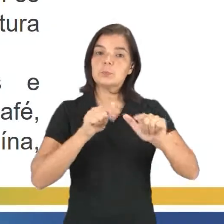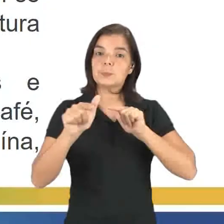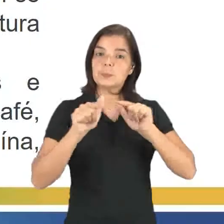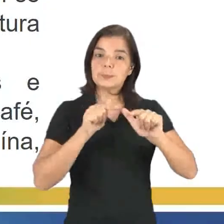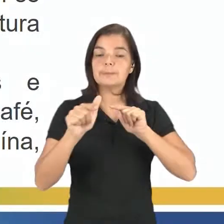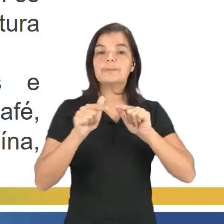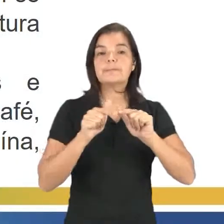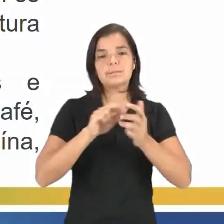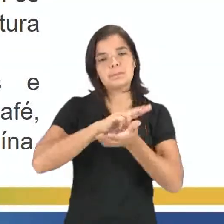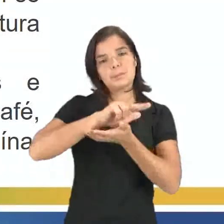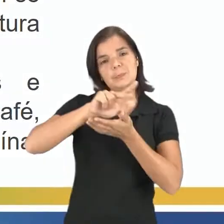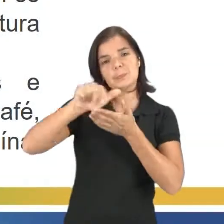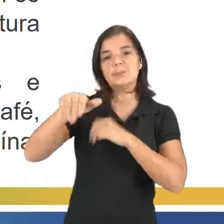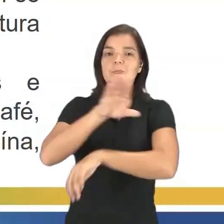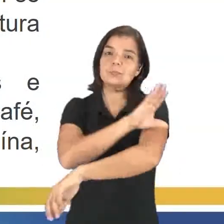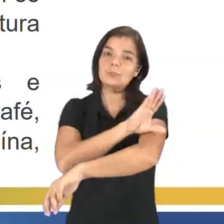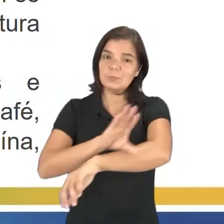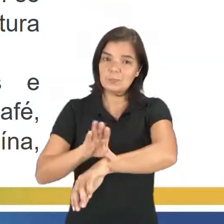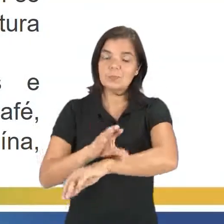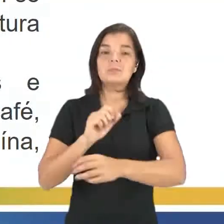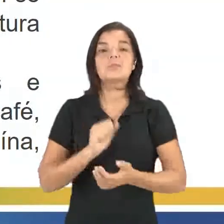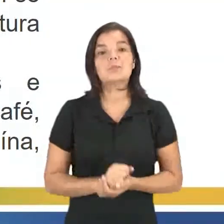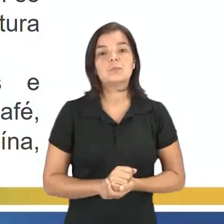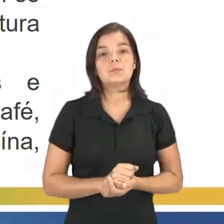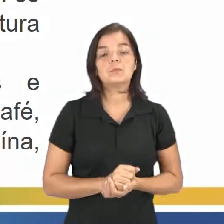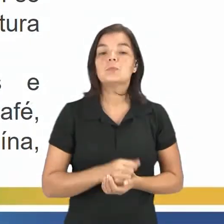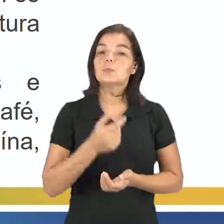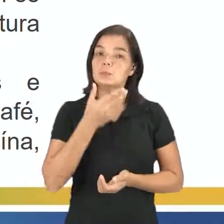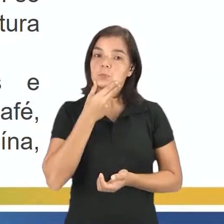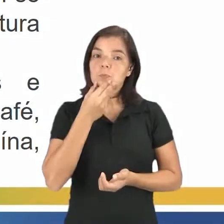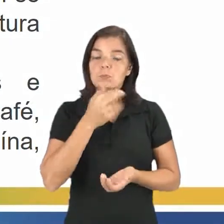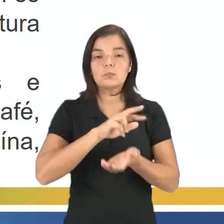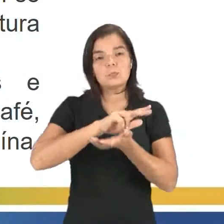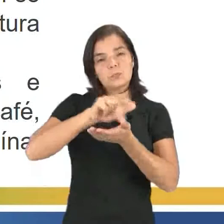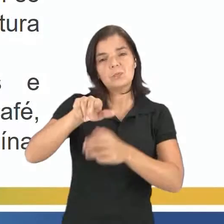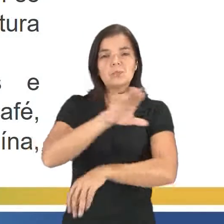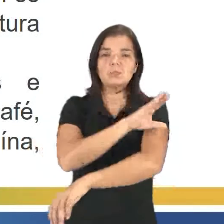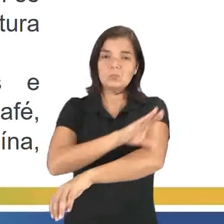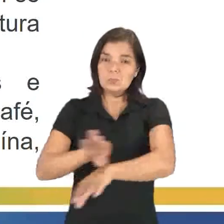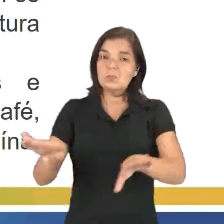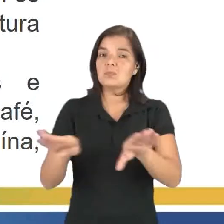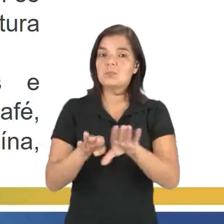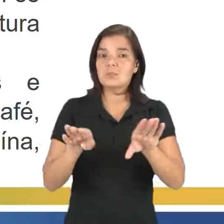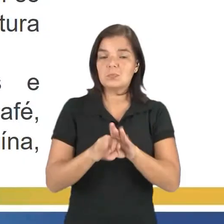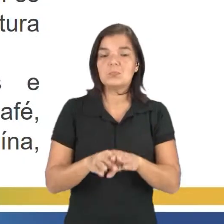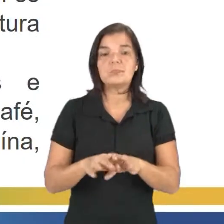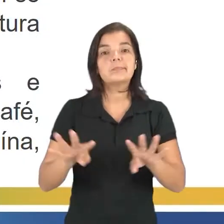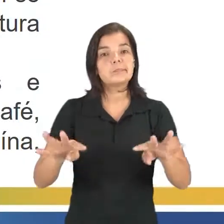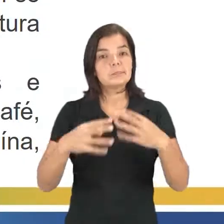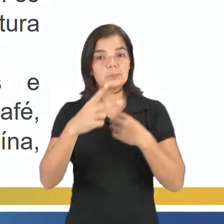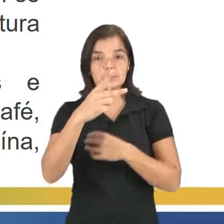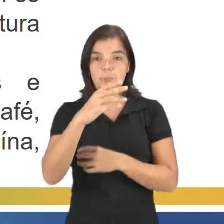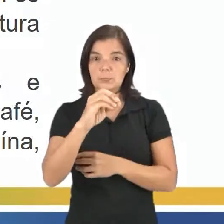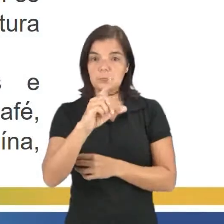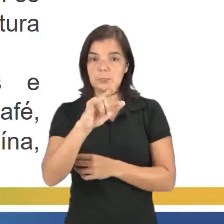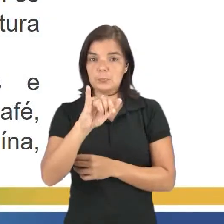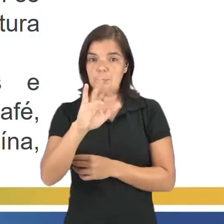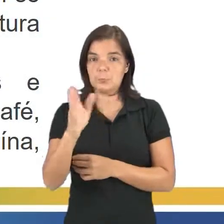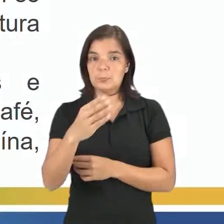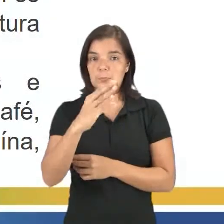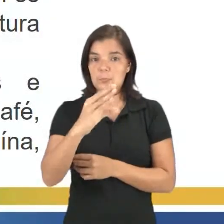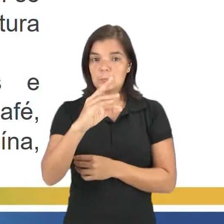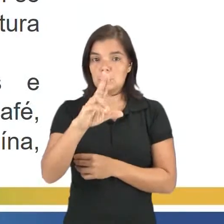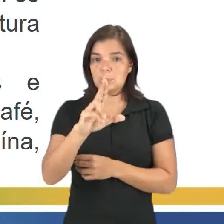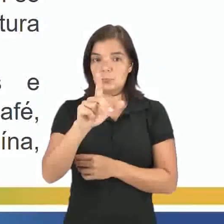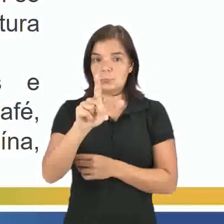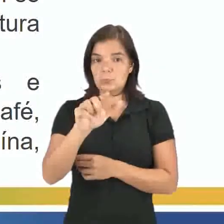atividade, né, de várias culturas, né? Um produtor ele pratica várias culturas ao mesmo tempo, chama-se policultura. Agora, quando eu